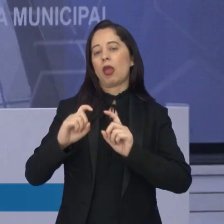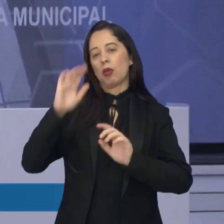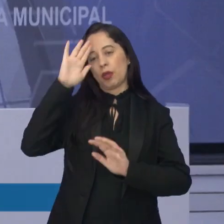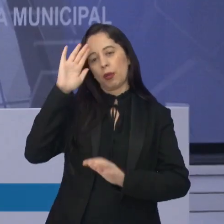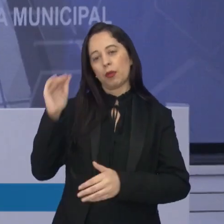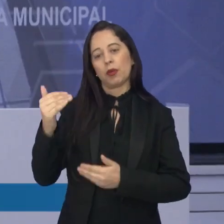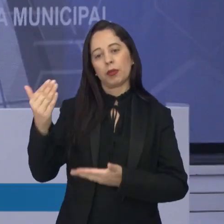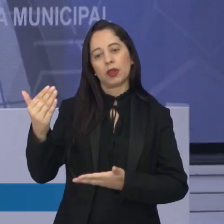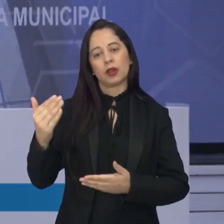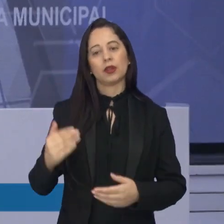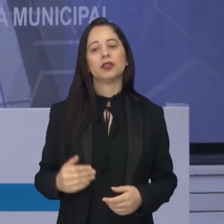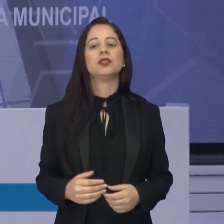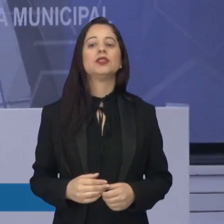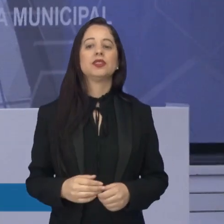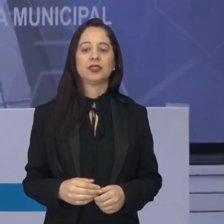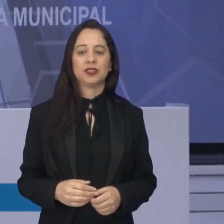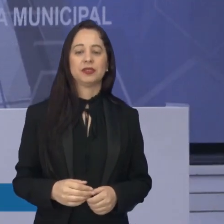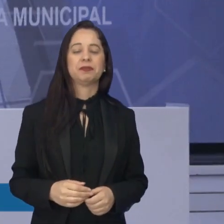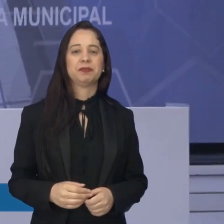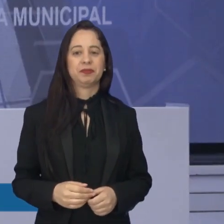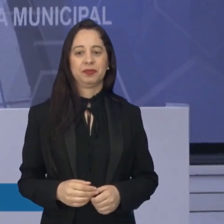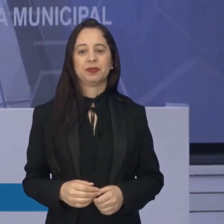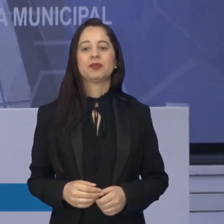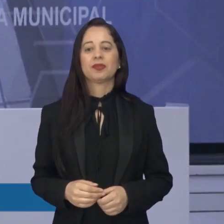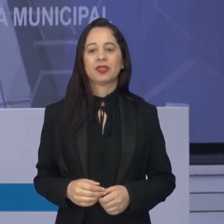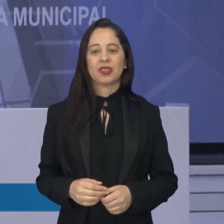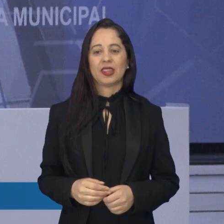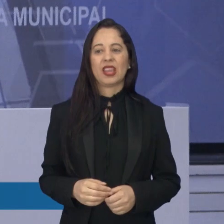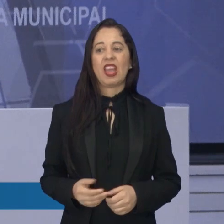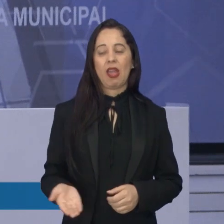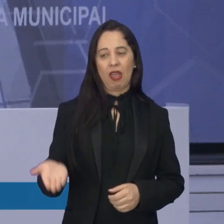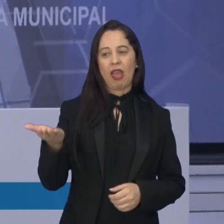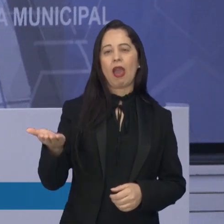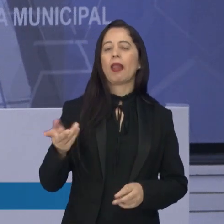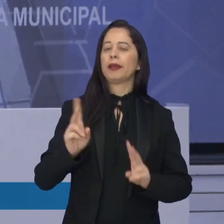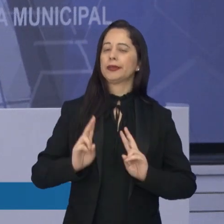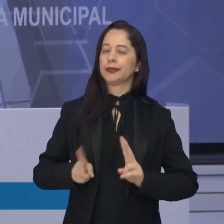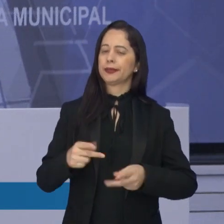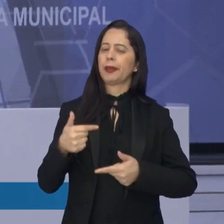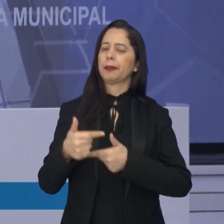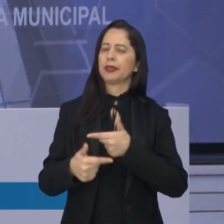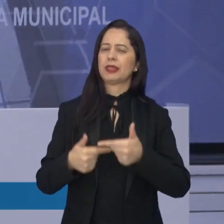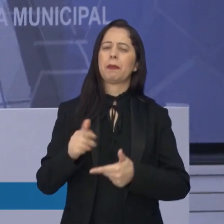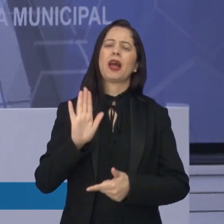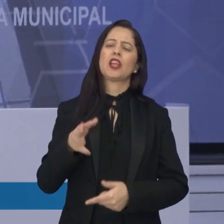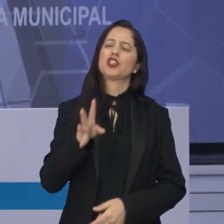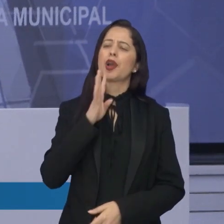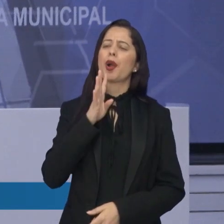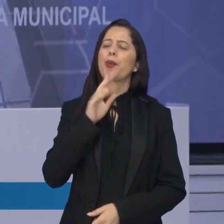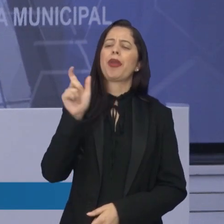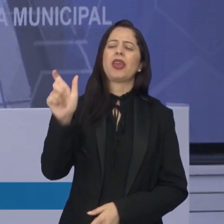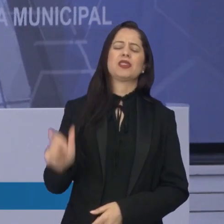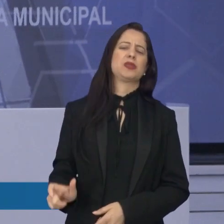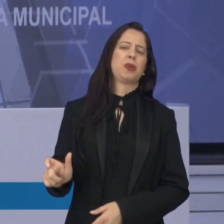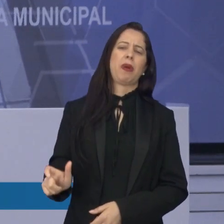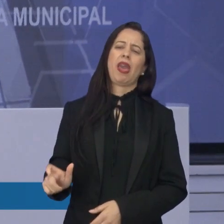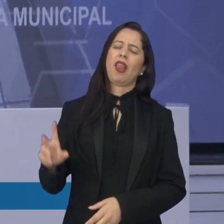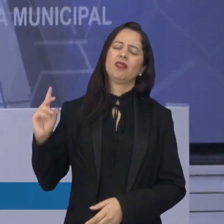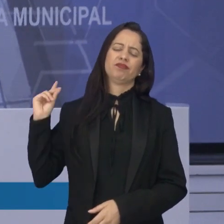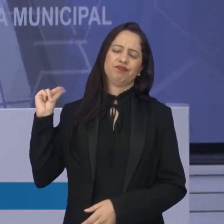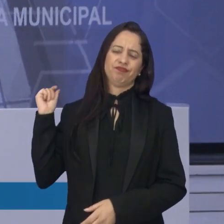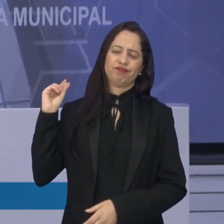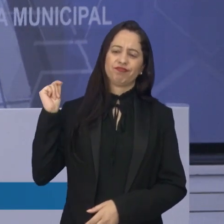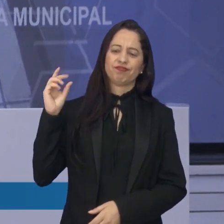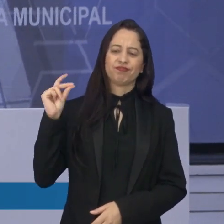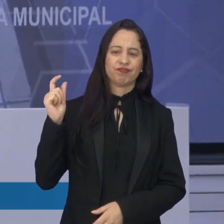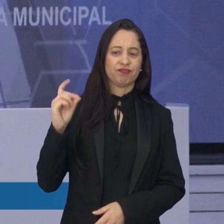uma extensão das atividades da Amélia. Nós conhecemos a Amélia há muitos anos e ela sempre esteve